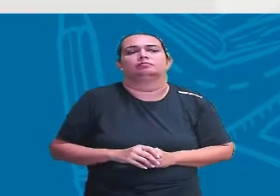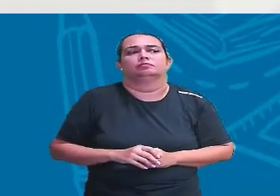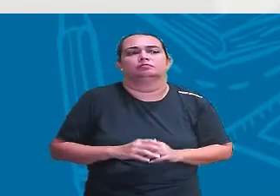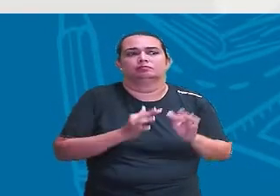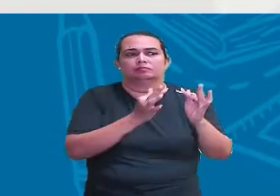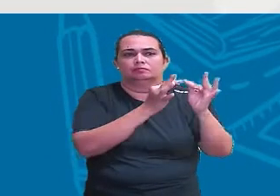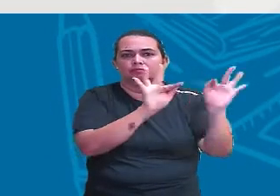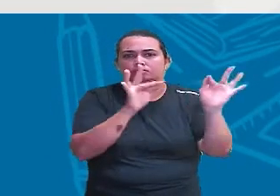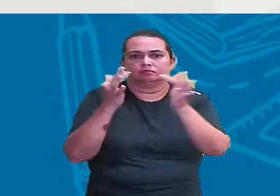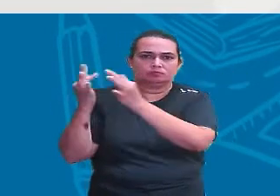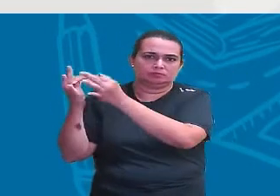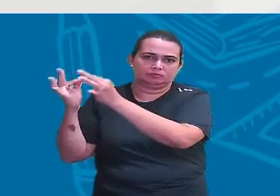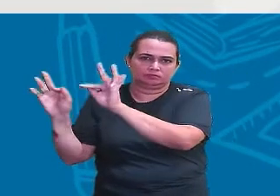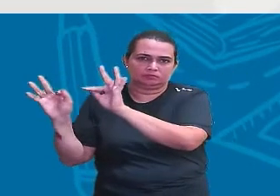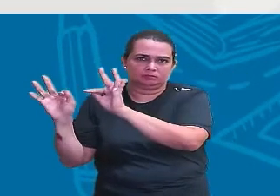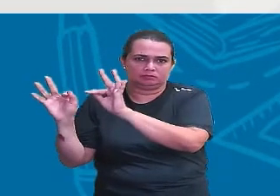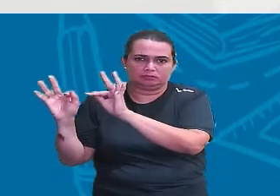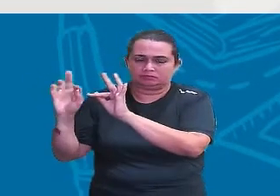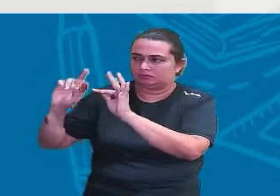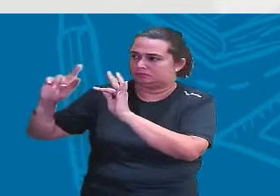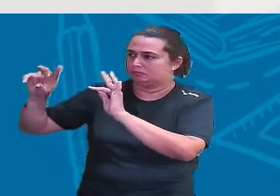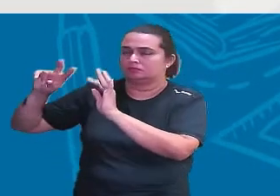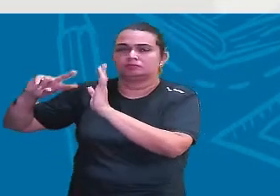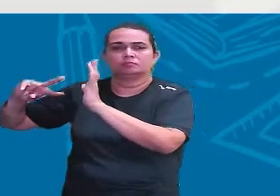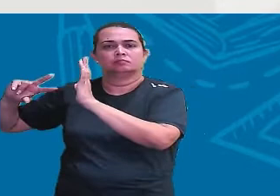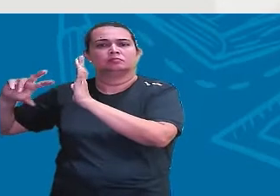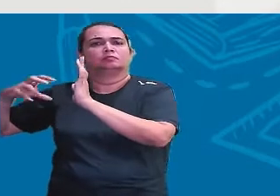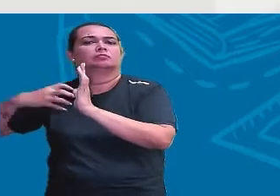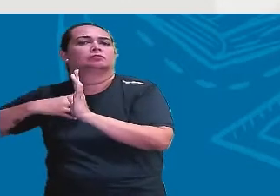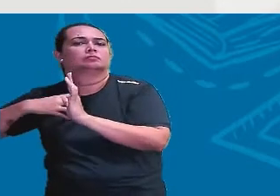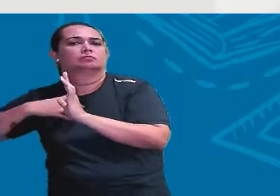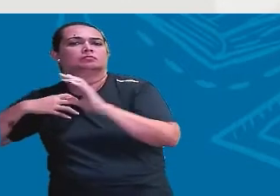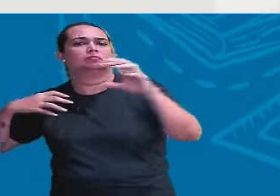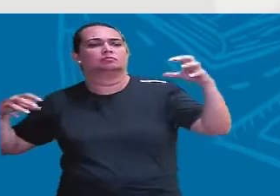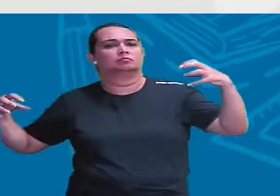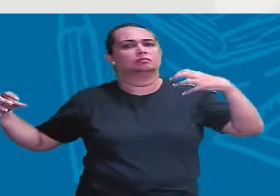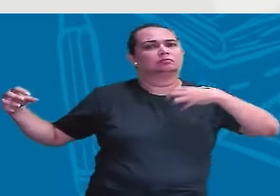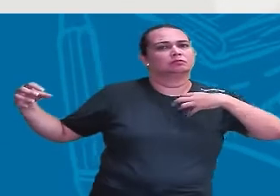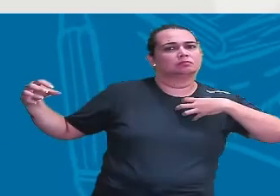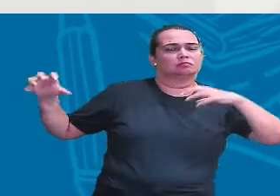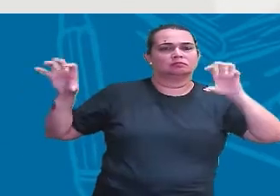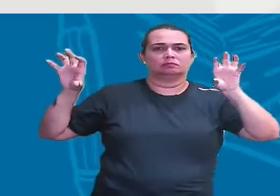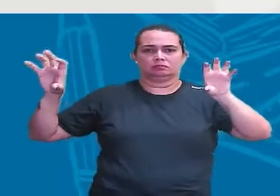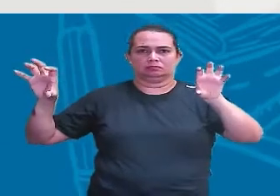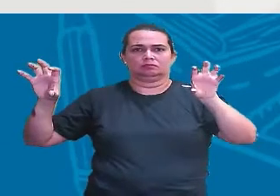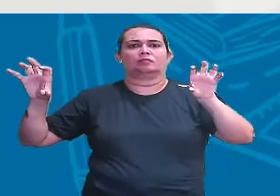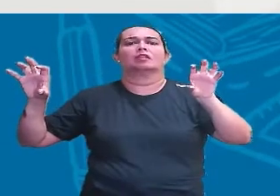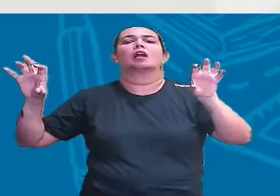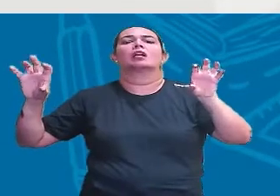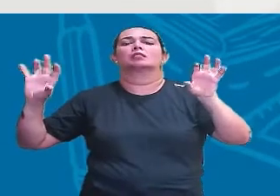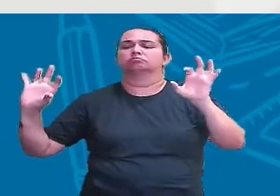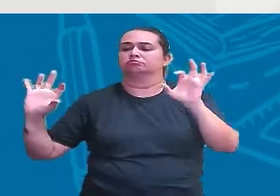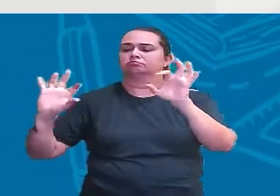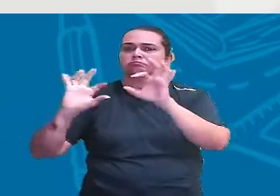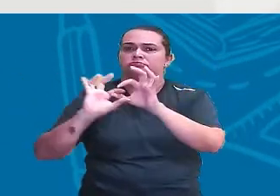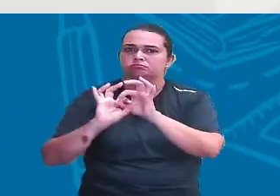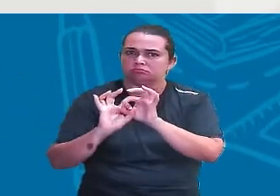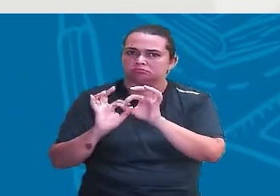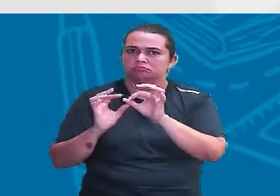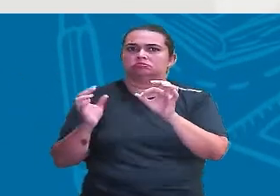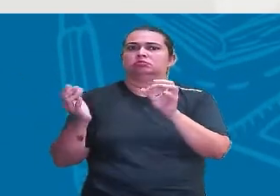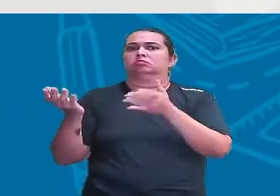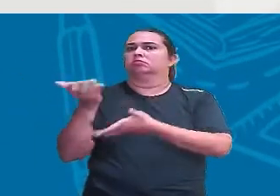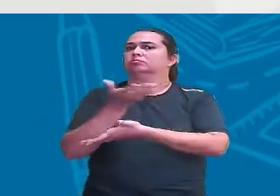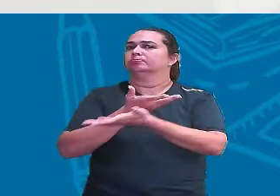ele deixasse o sentido de uma e completasse com o sentido da outra. Digamos que sobre